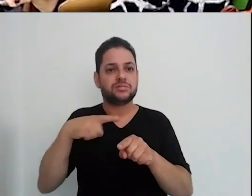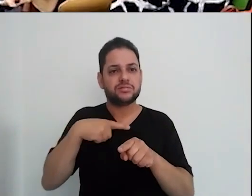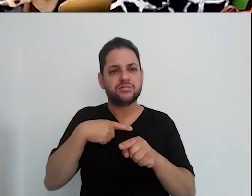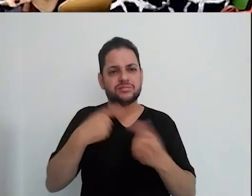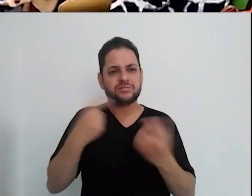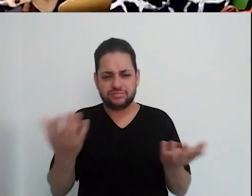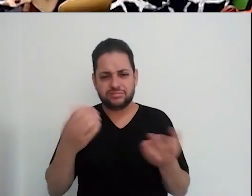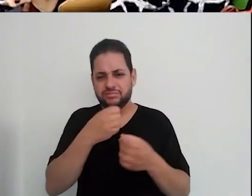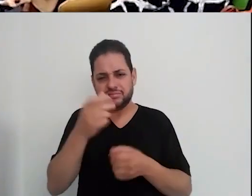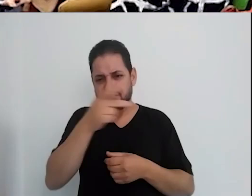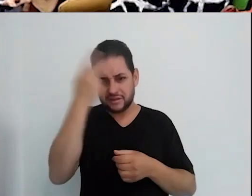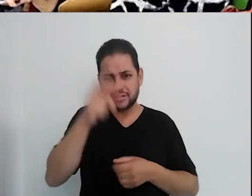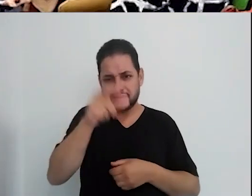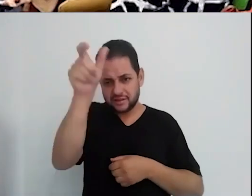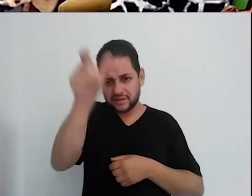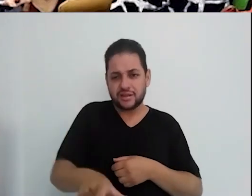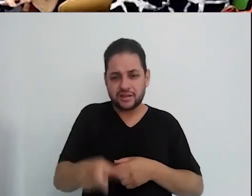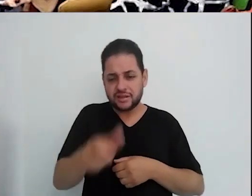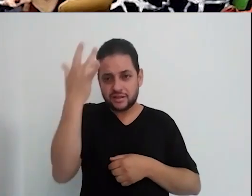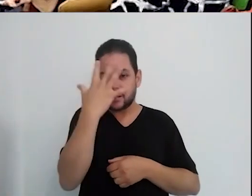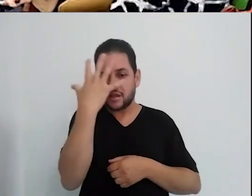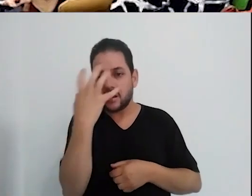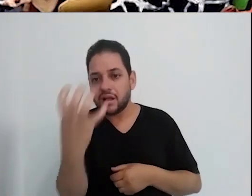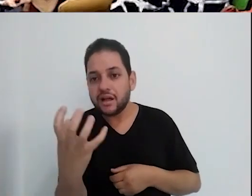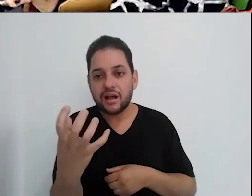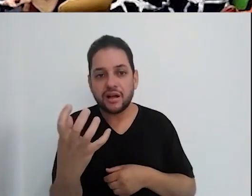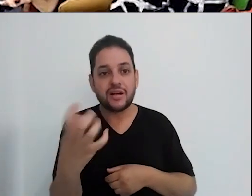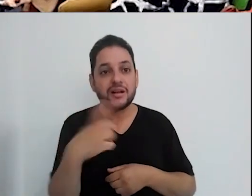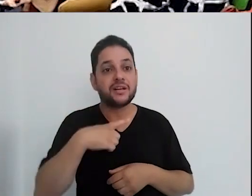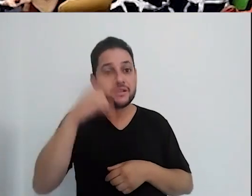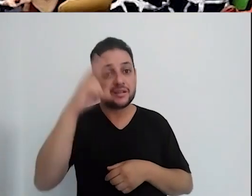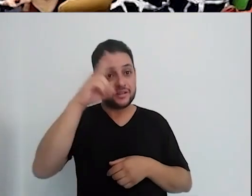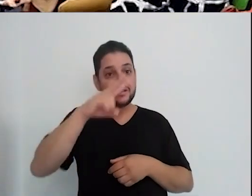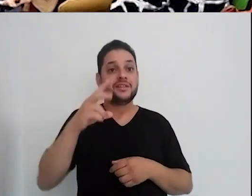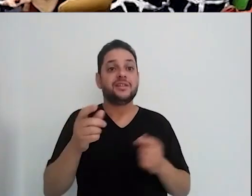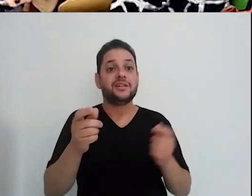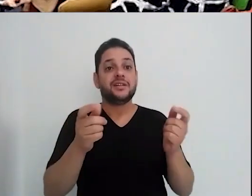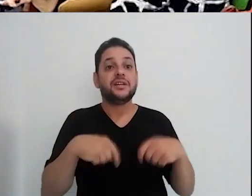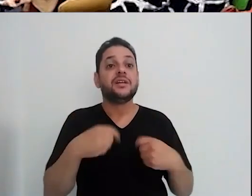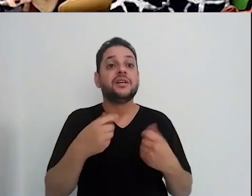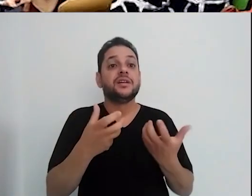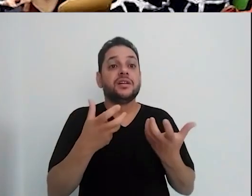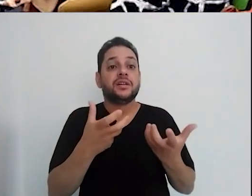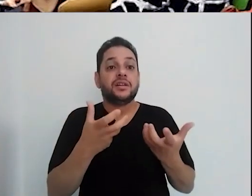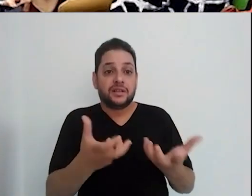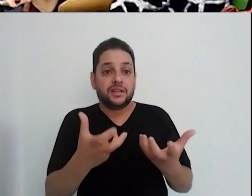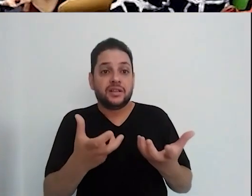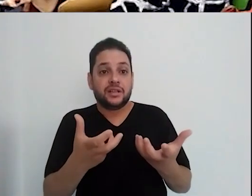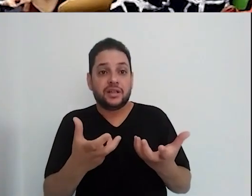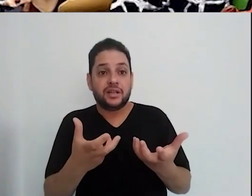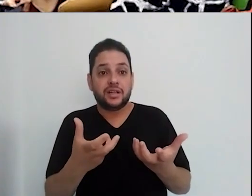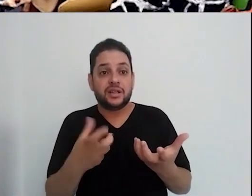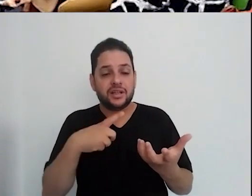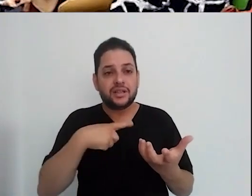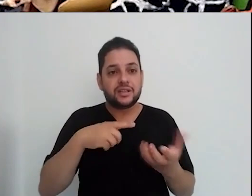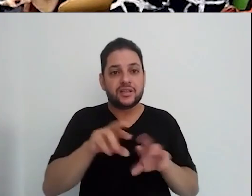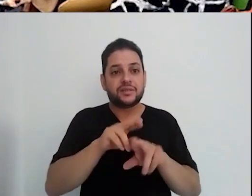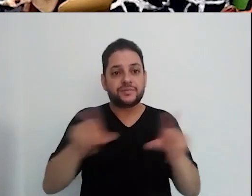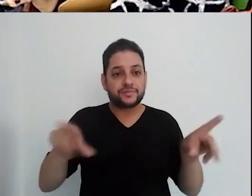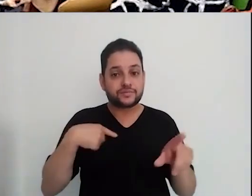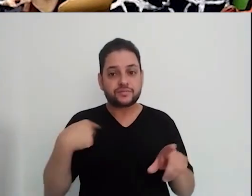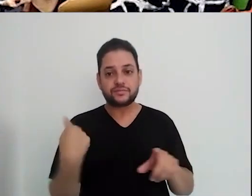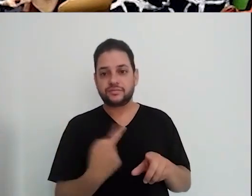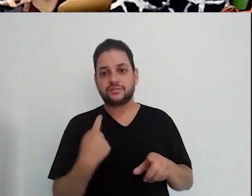que pegue as pessoas. Uma história, e a gente não quer só, essa que é a coisa do true crime, a diferença do que a gente